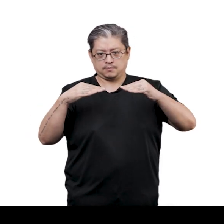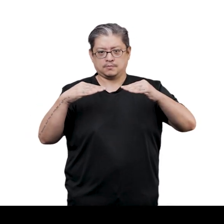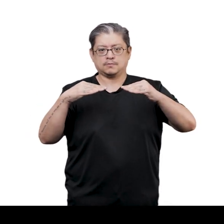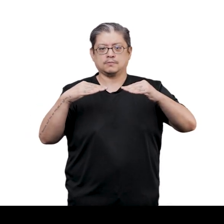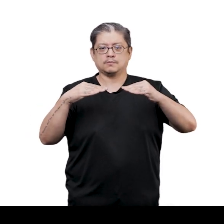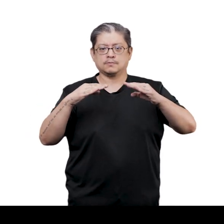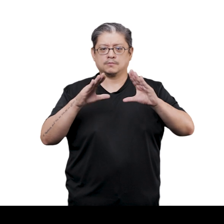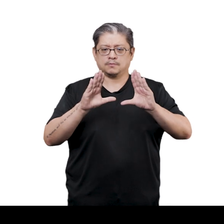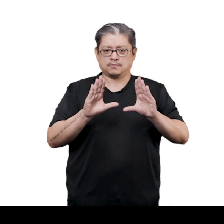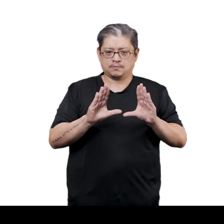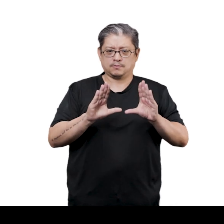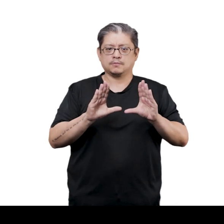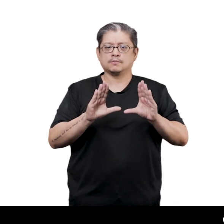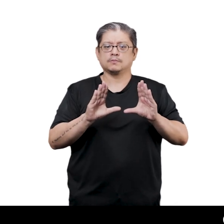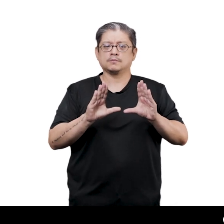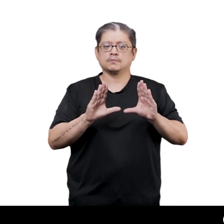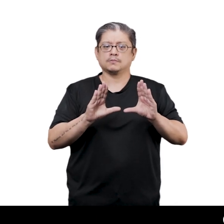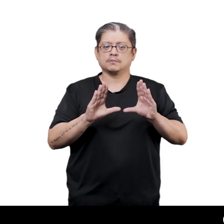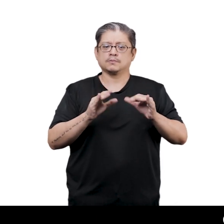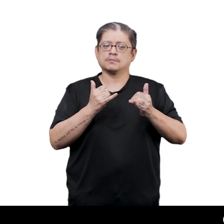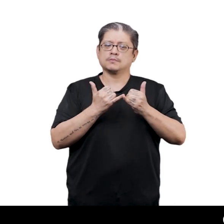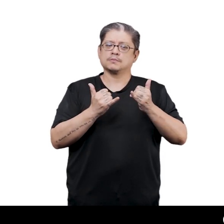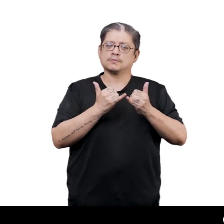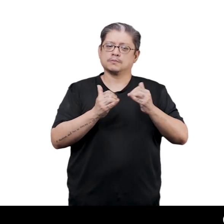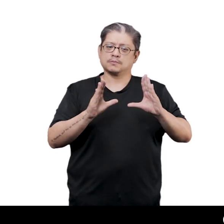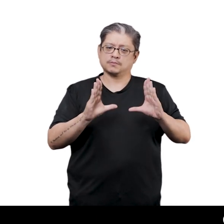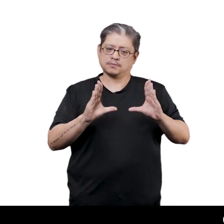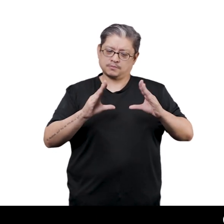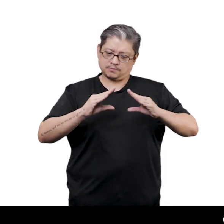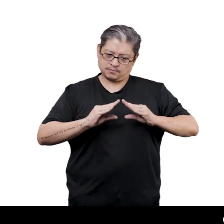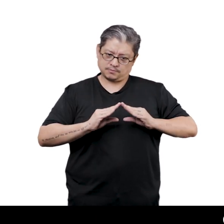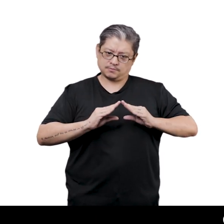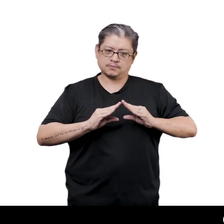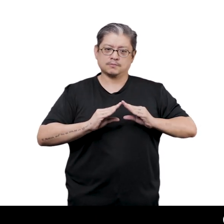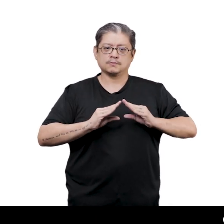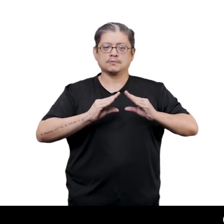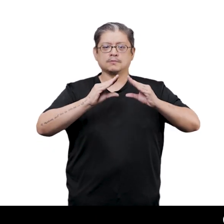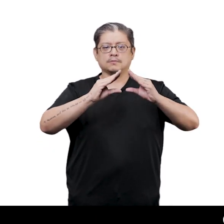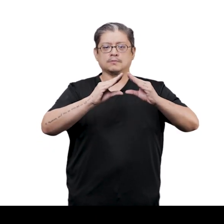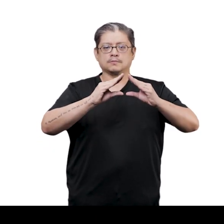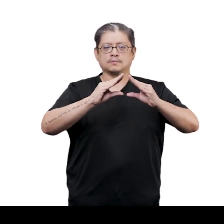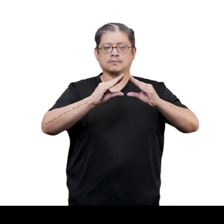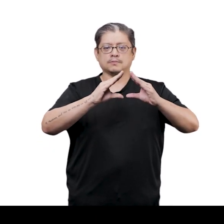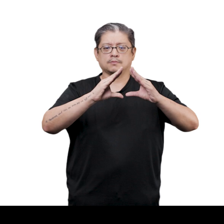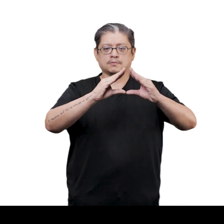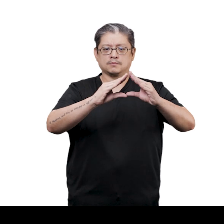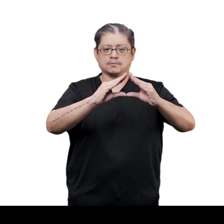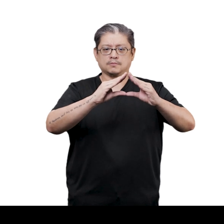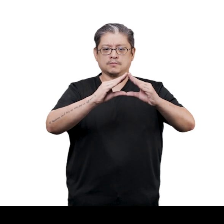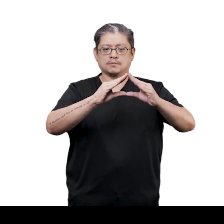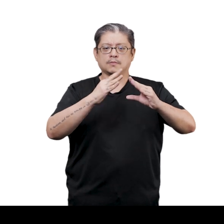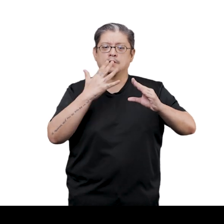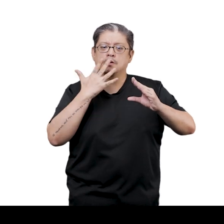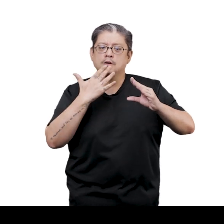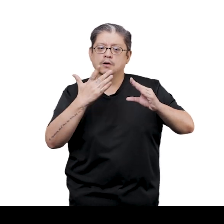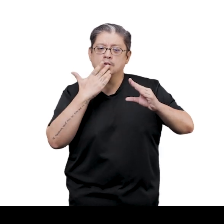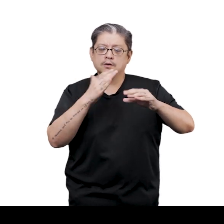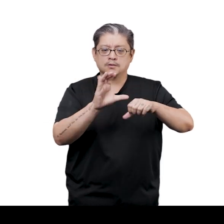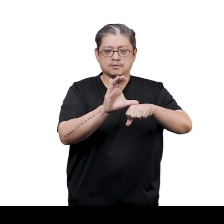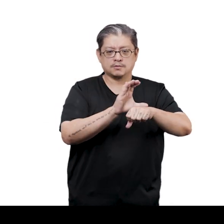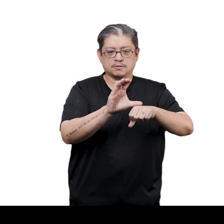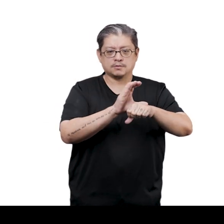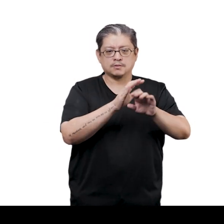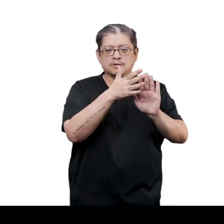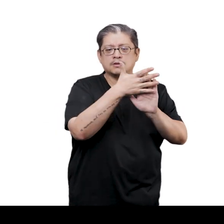diferentes, criando a sensação de que o pilar está seccionado em partes triangulares. De cor acinzentada